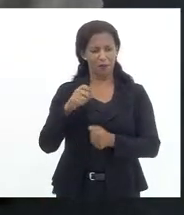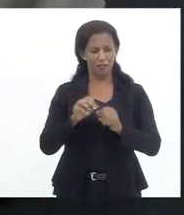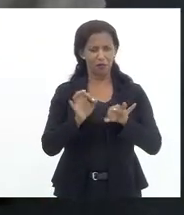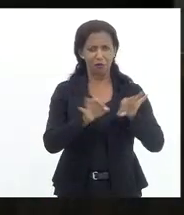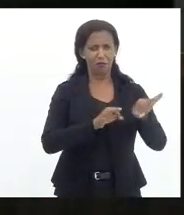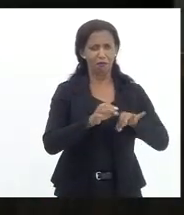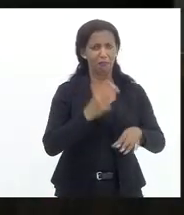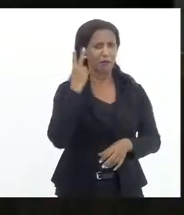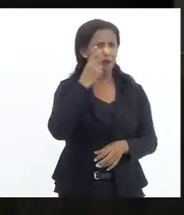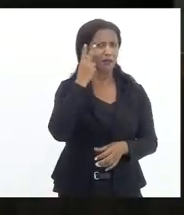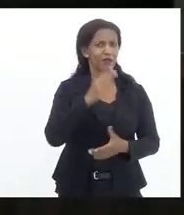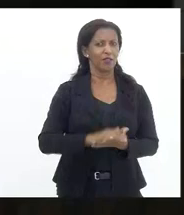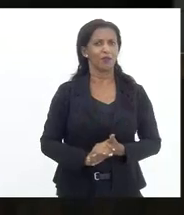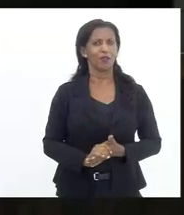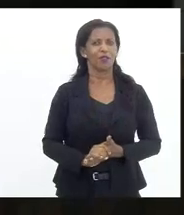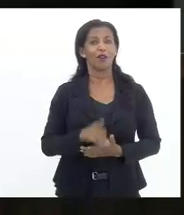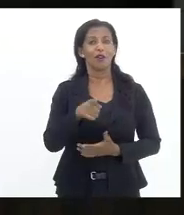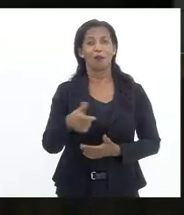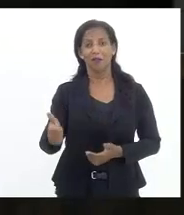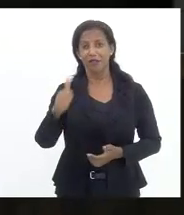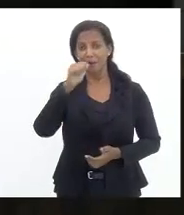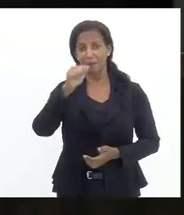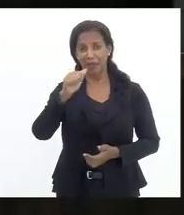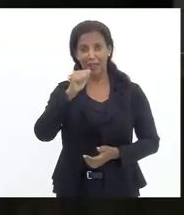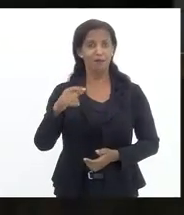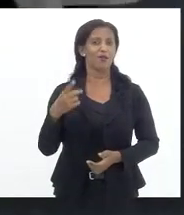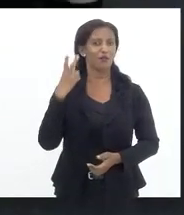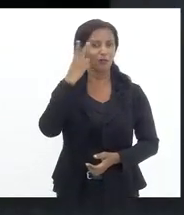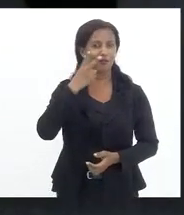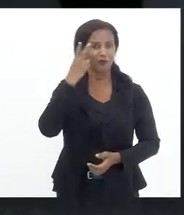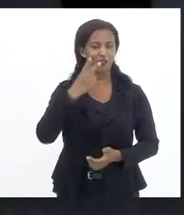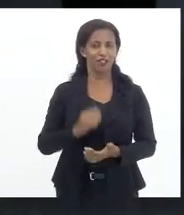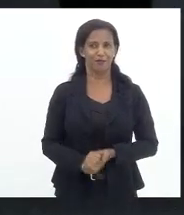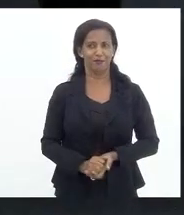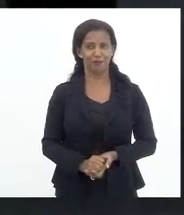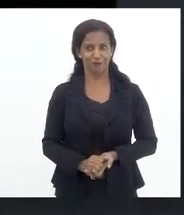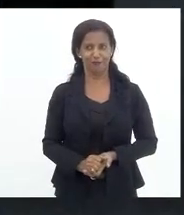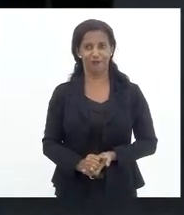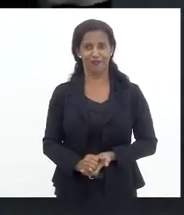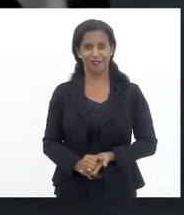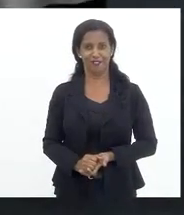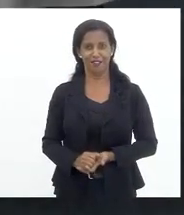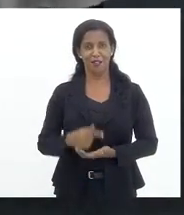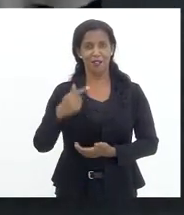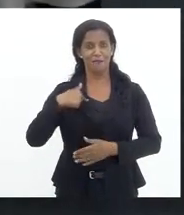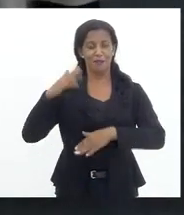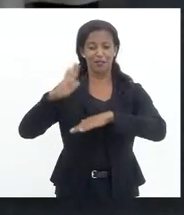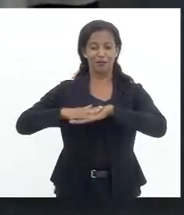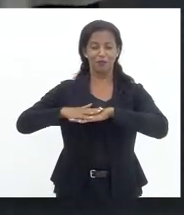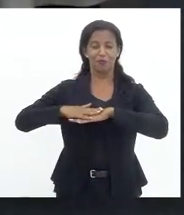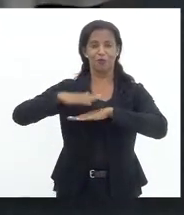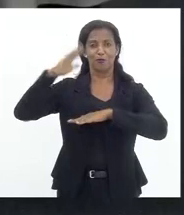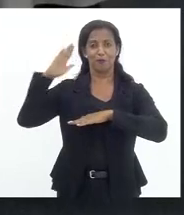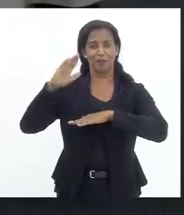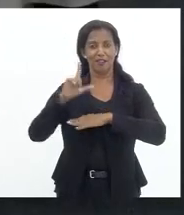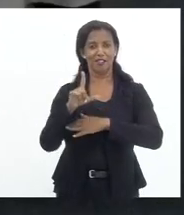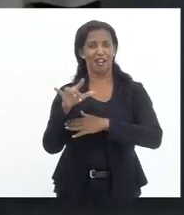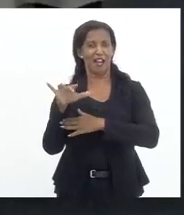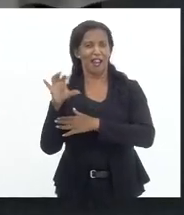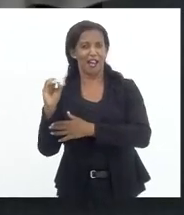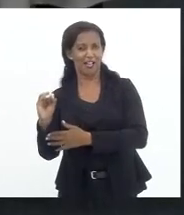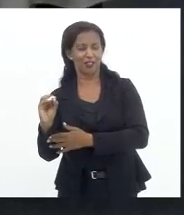vinho. Não, em causa própria porque você é consumidor de vinho. Mas eu sou consumidor muito mais de produtos lácteos, senhor